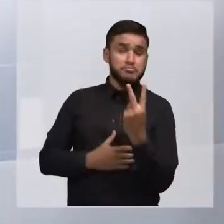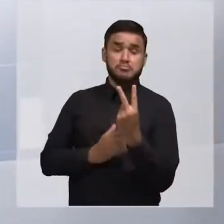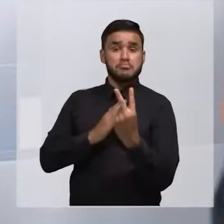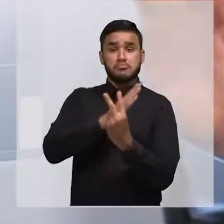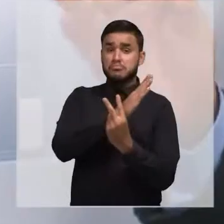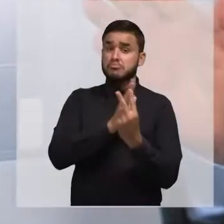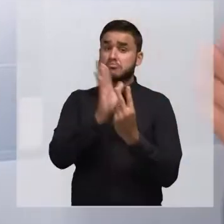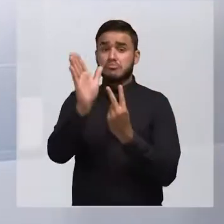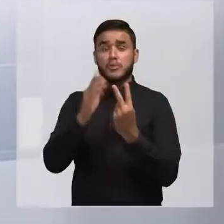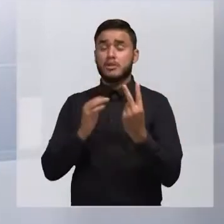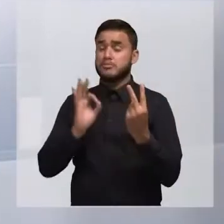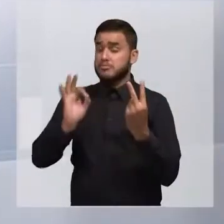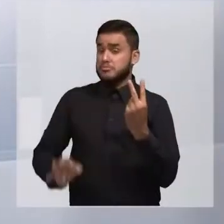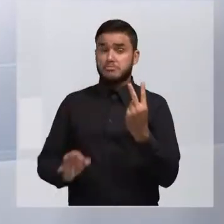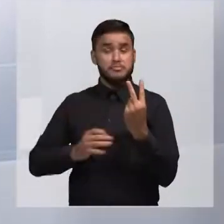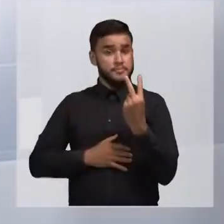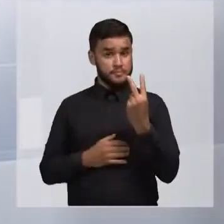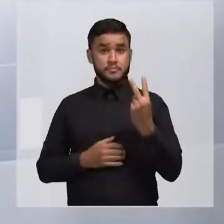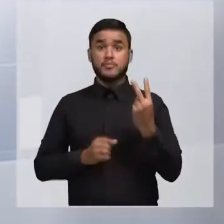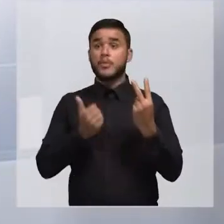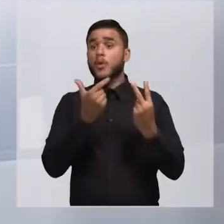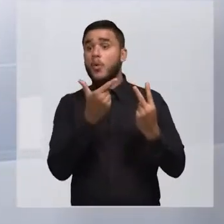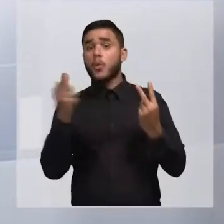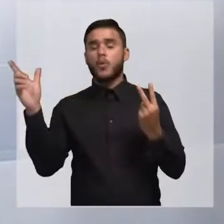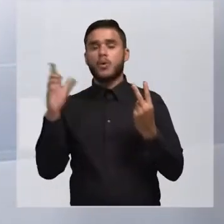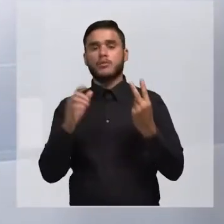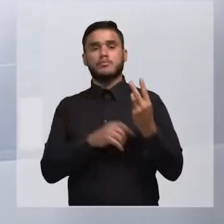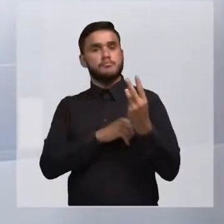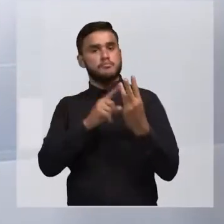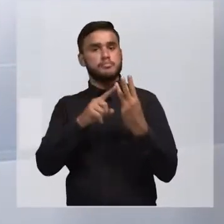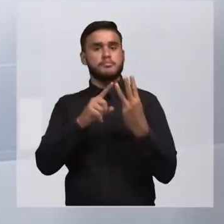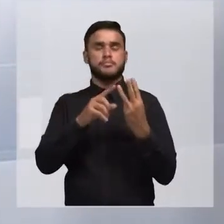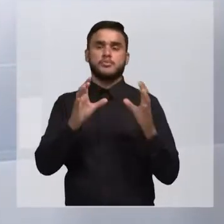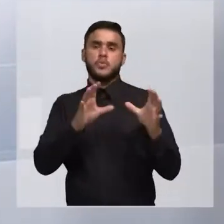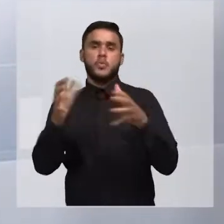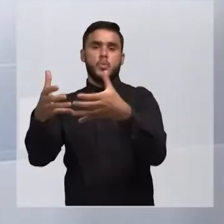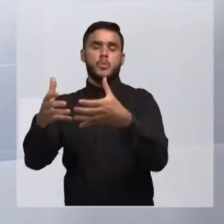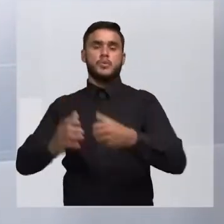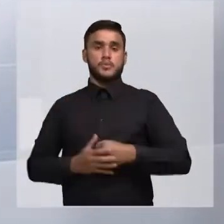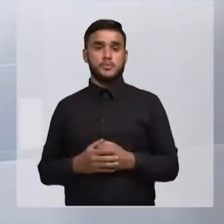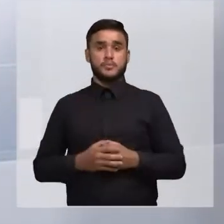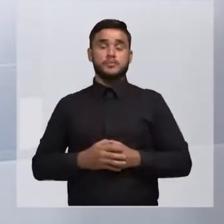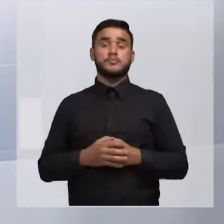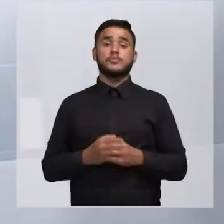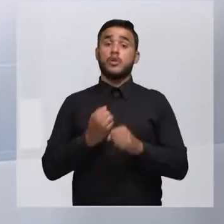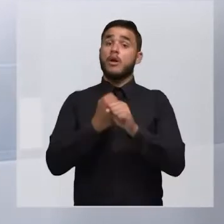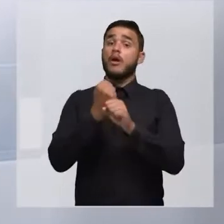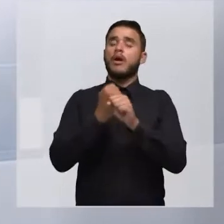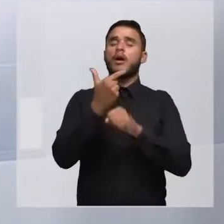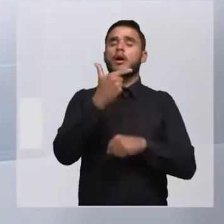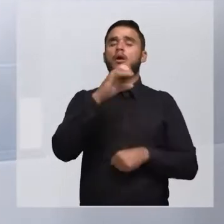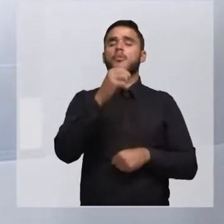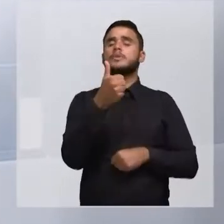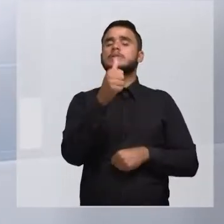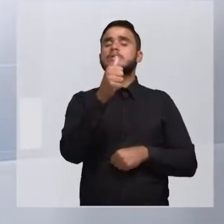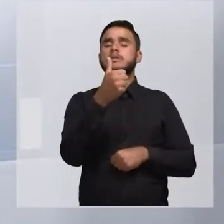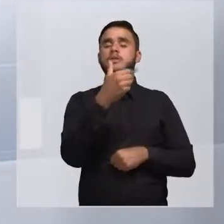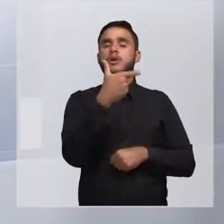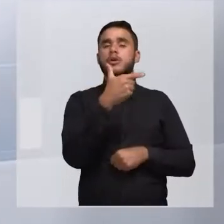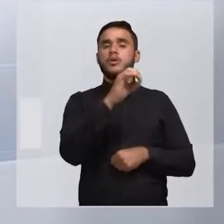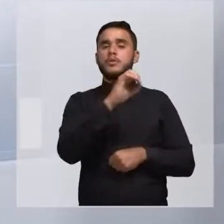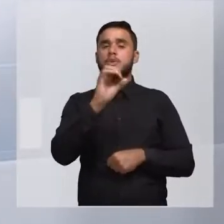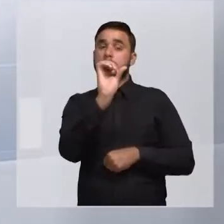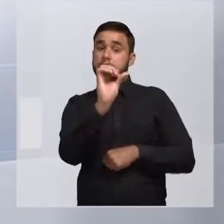blocos. Sempre que tinha uma terceira via, né, Carlos Frederico? Por exemplo, em 2006, foi